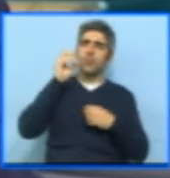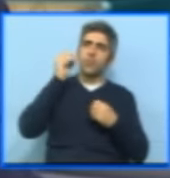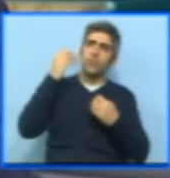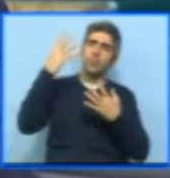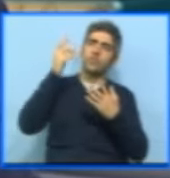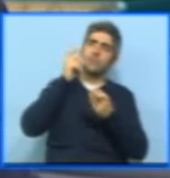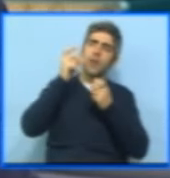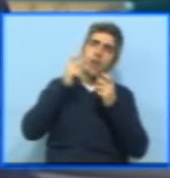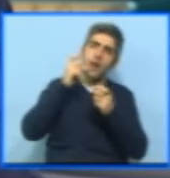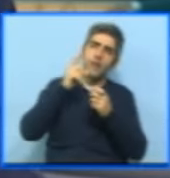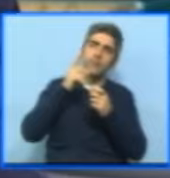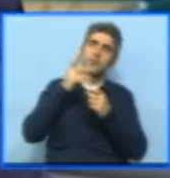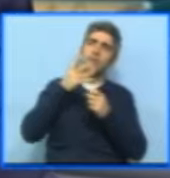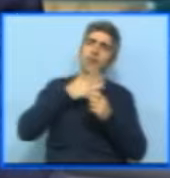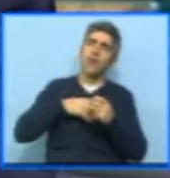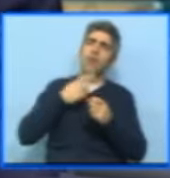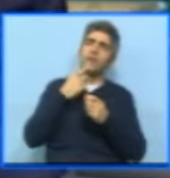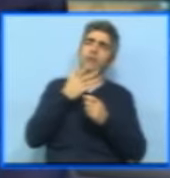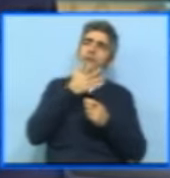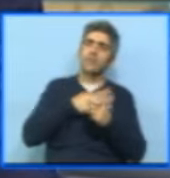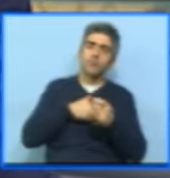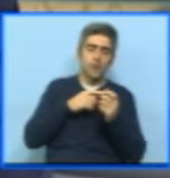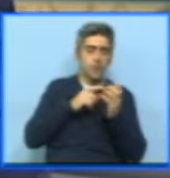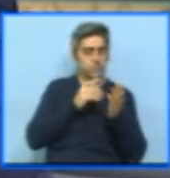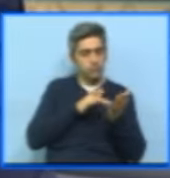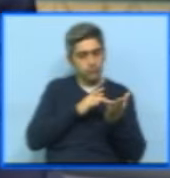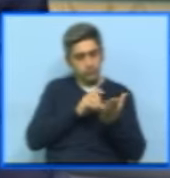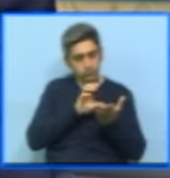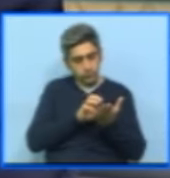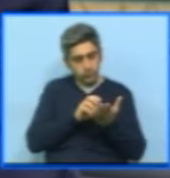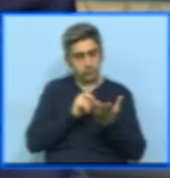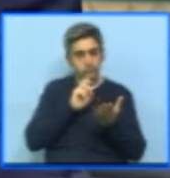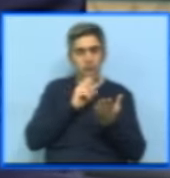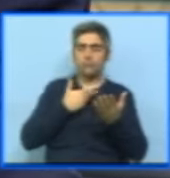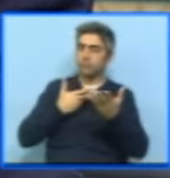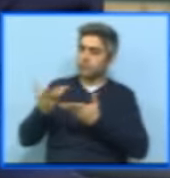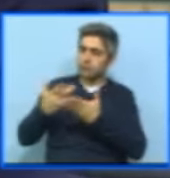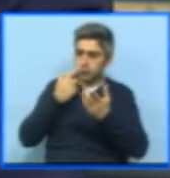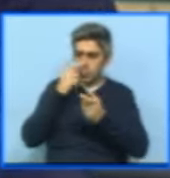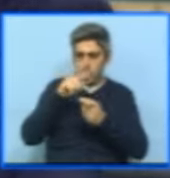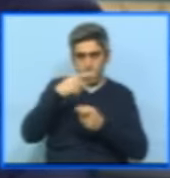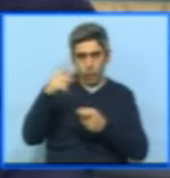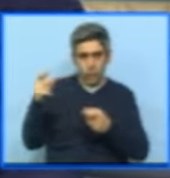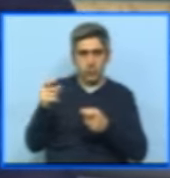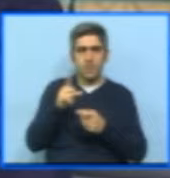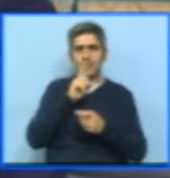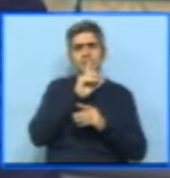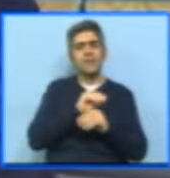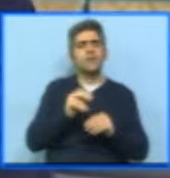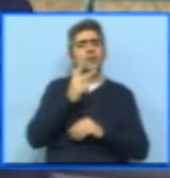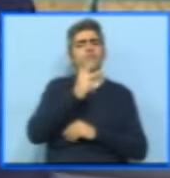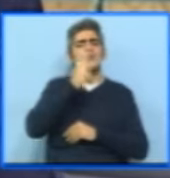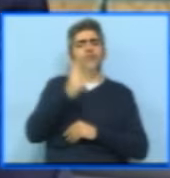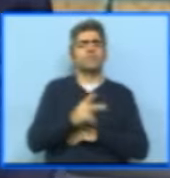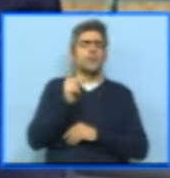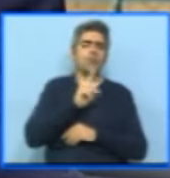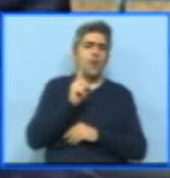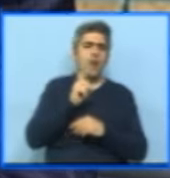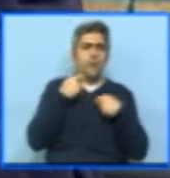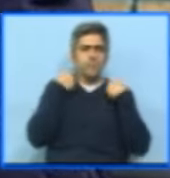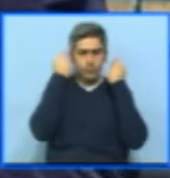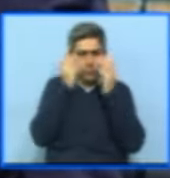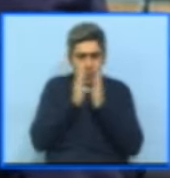da palavra, com o Evangelho na mão, com o partilho também que possa ter com os outros. Não quer dizer um silêncio absoluto de monge, que